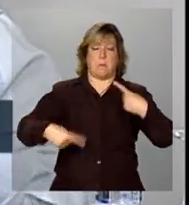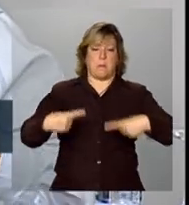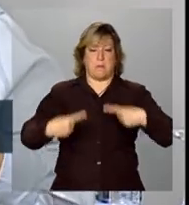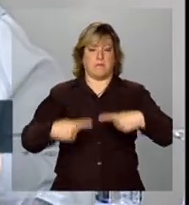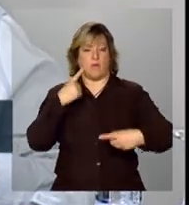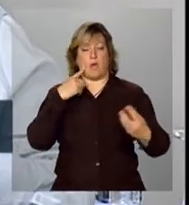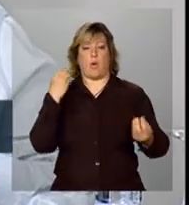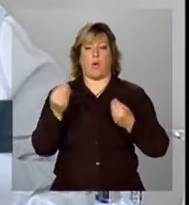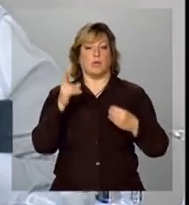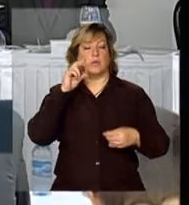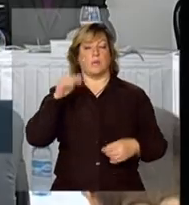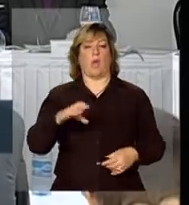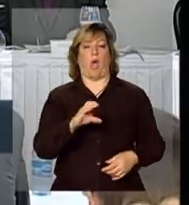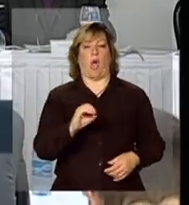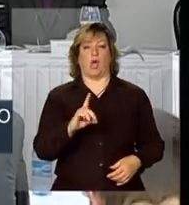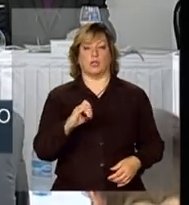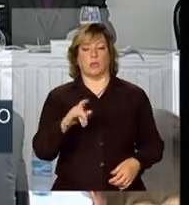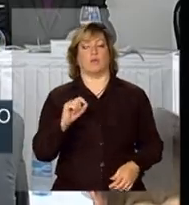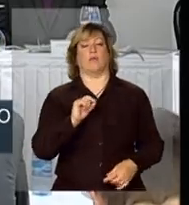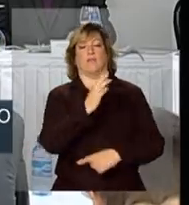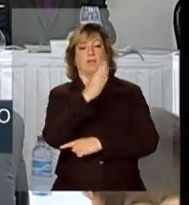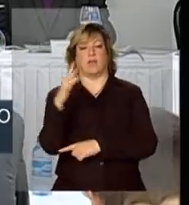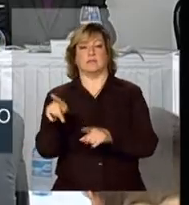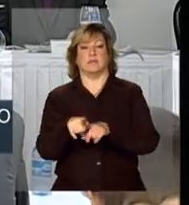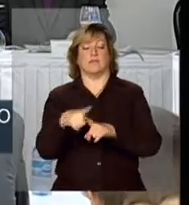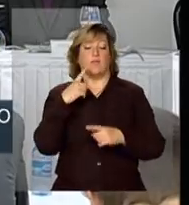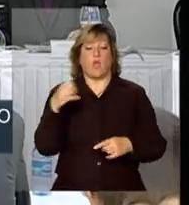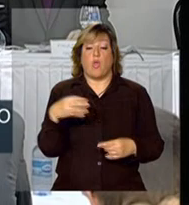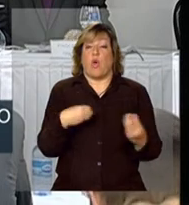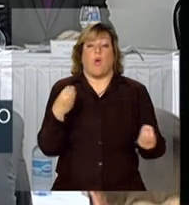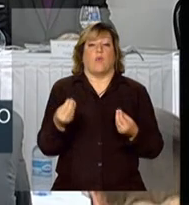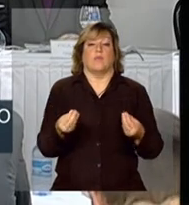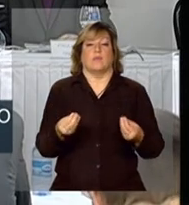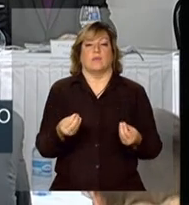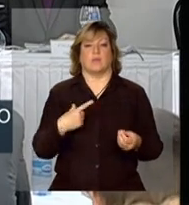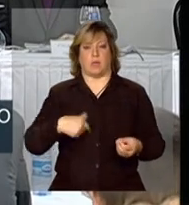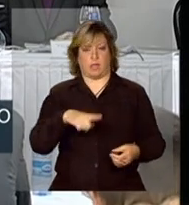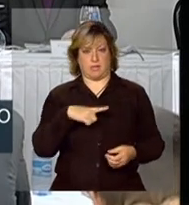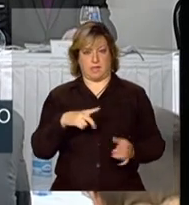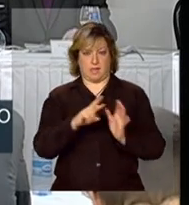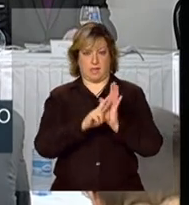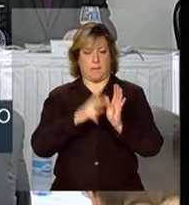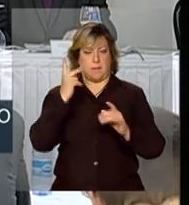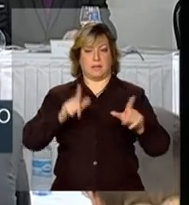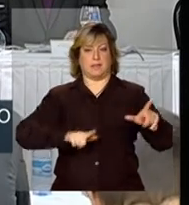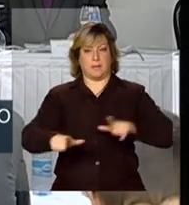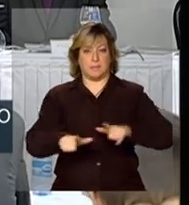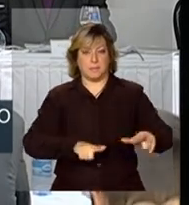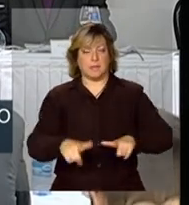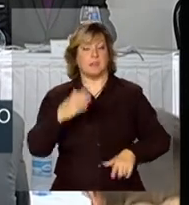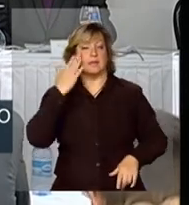em relação ao Código Florestal, quais são os novos instrumentos que estão na mesa e qual a nova visão política